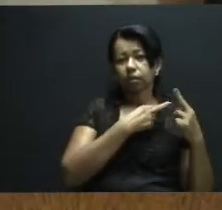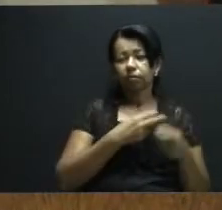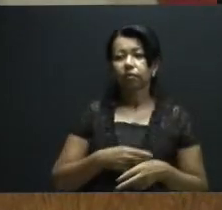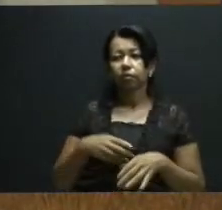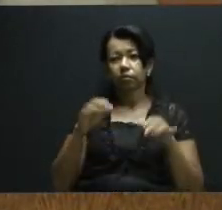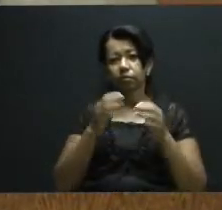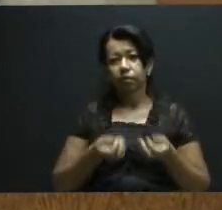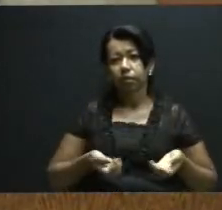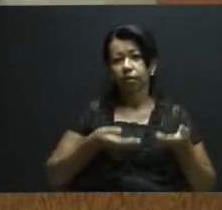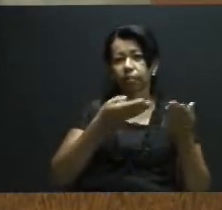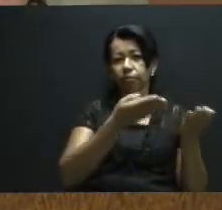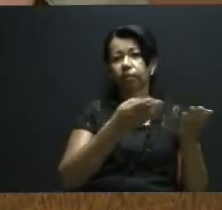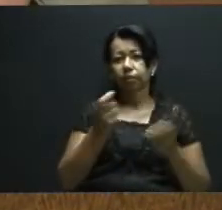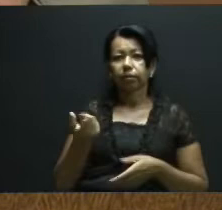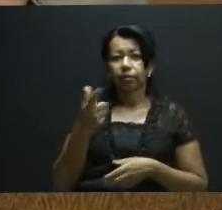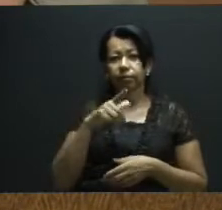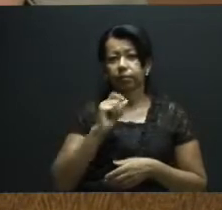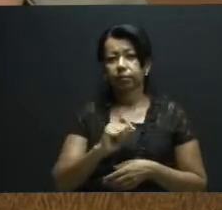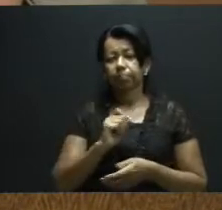caminhões